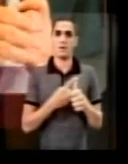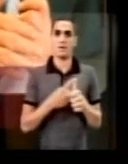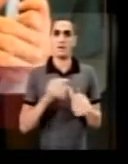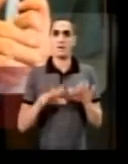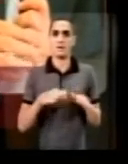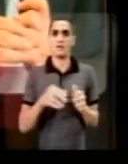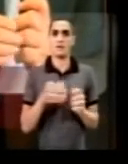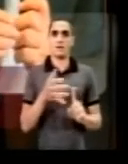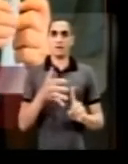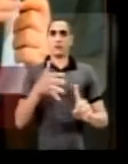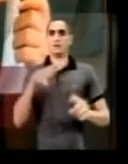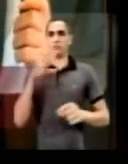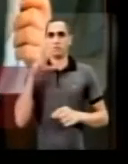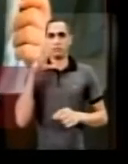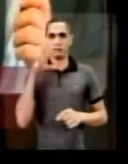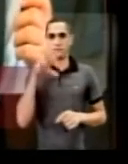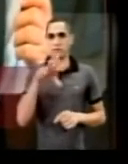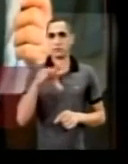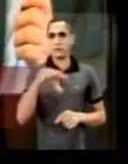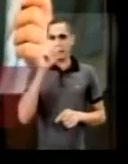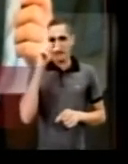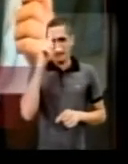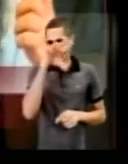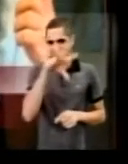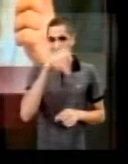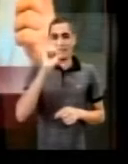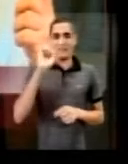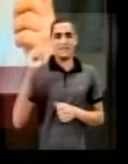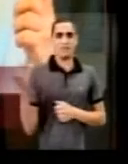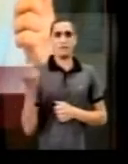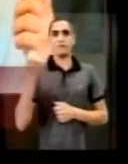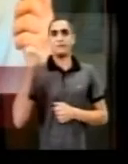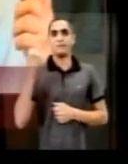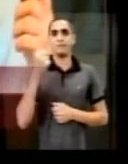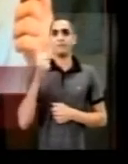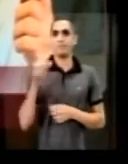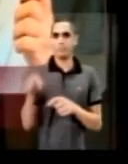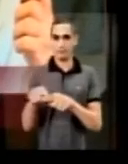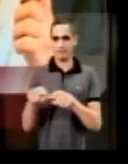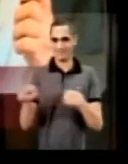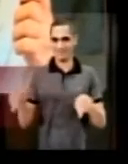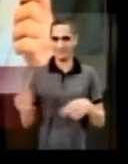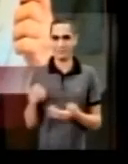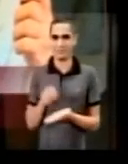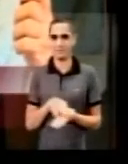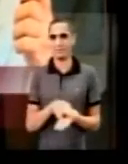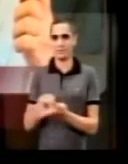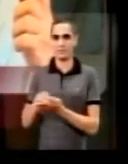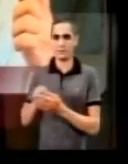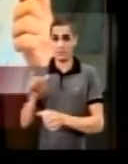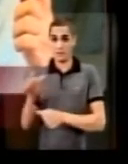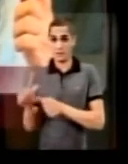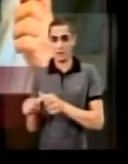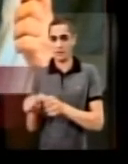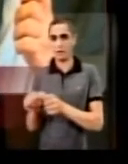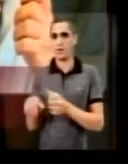nós tínhamos saíram da UTI e foram para a enfermaria,